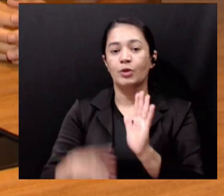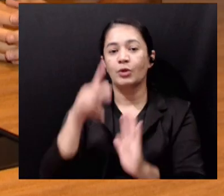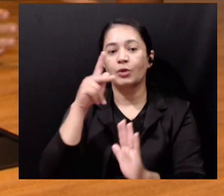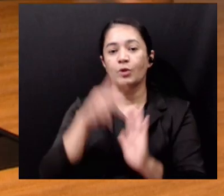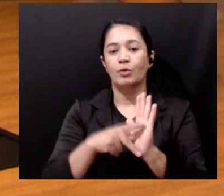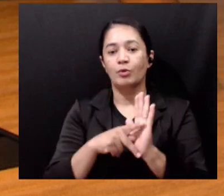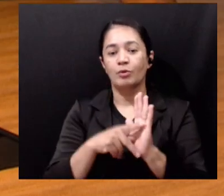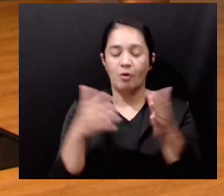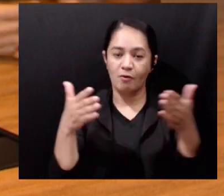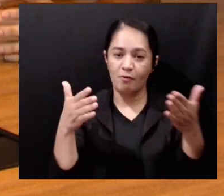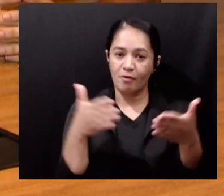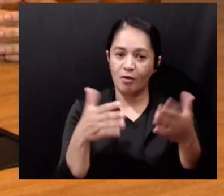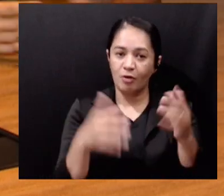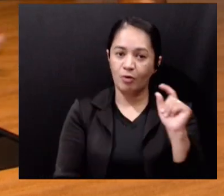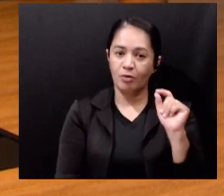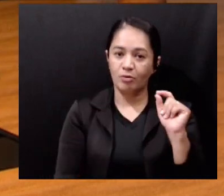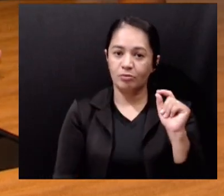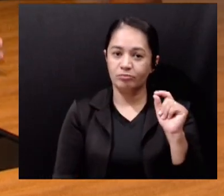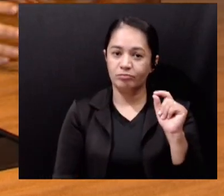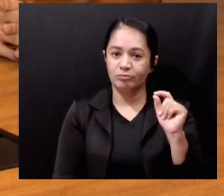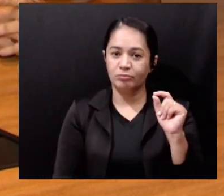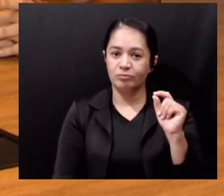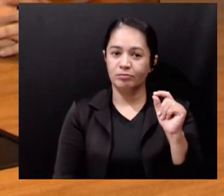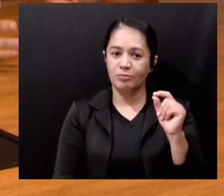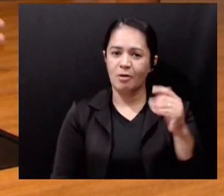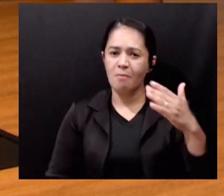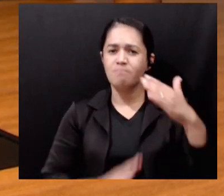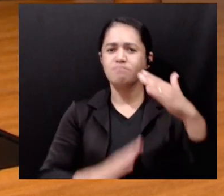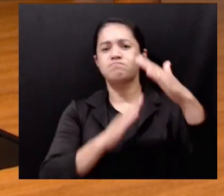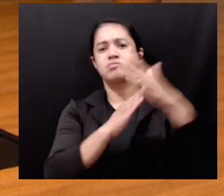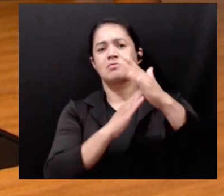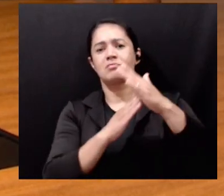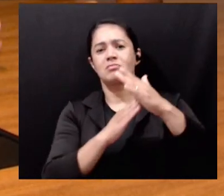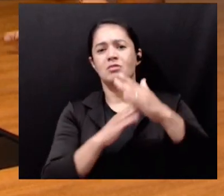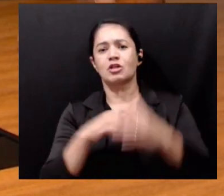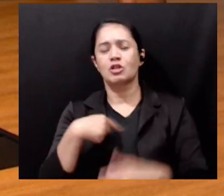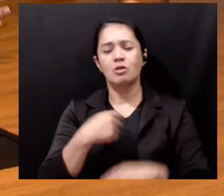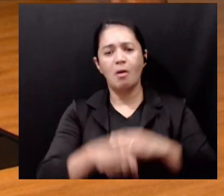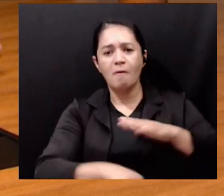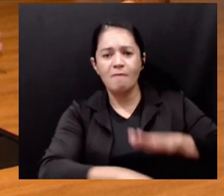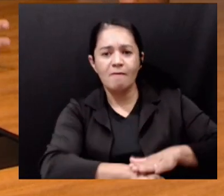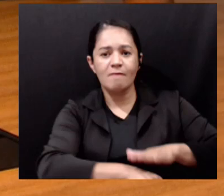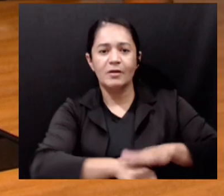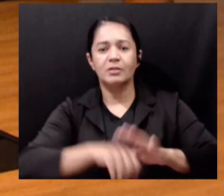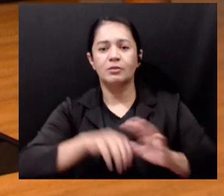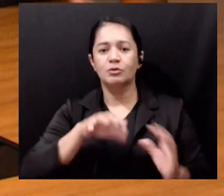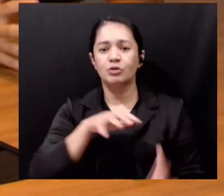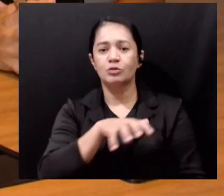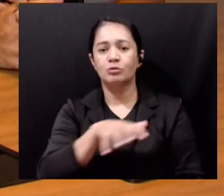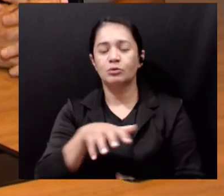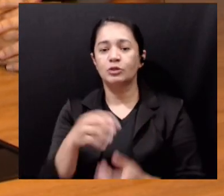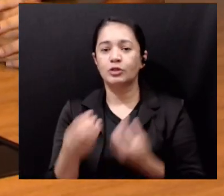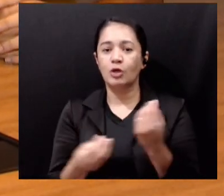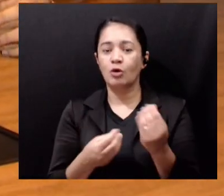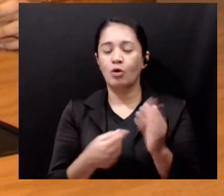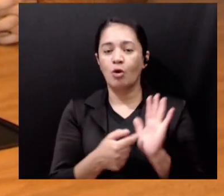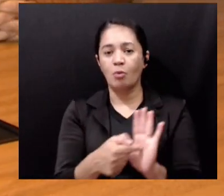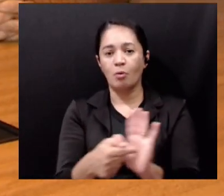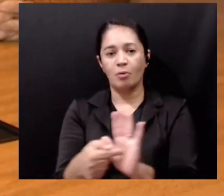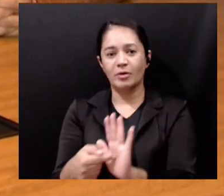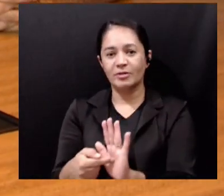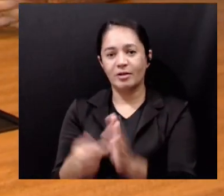justamente ao impacto que a gente causa no mundo e como mostrar isso de uma forma interativa e legal ao público em geral.